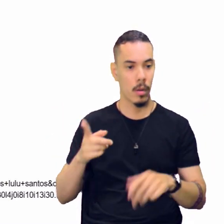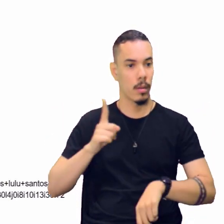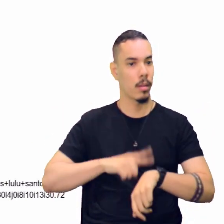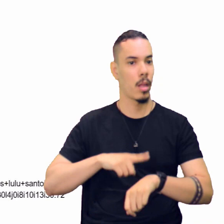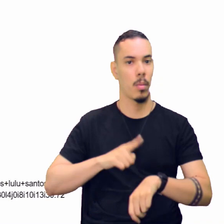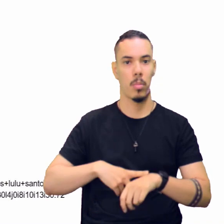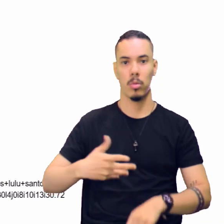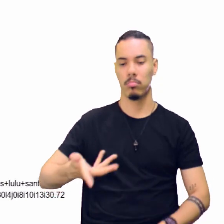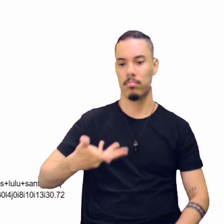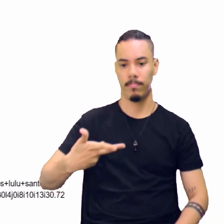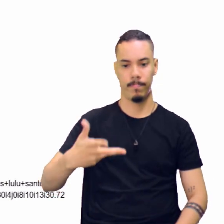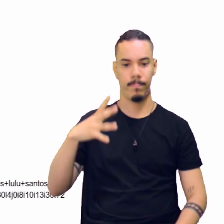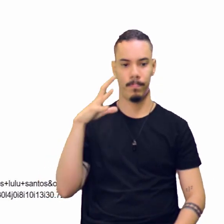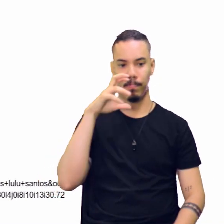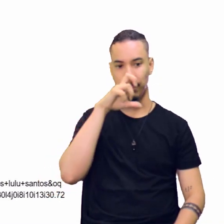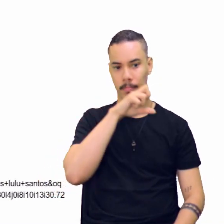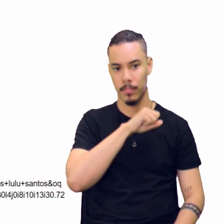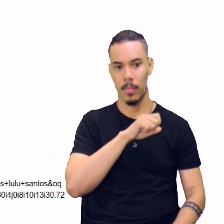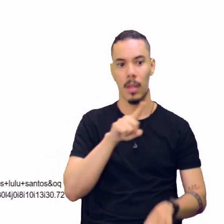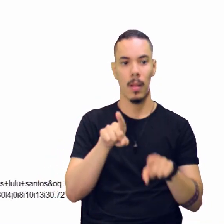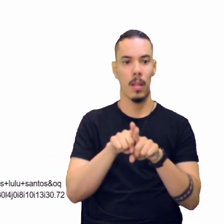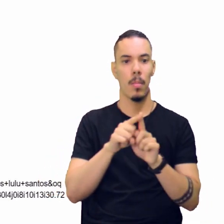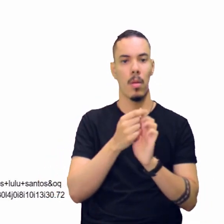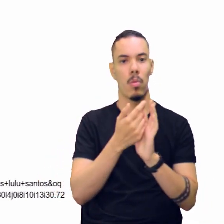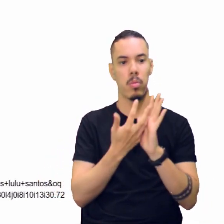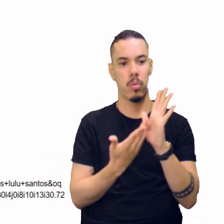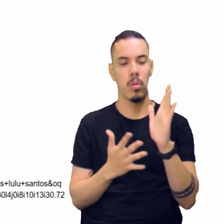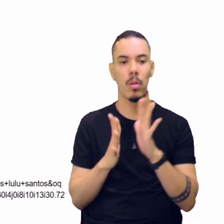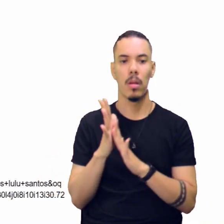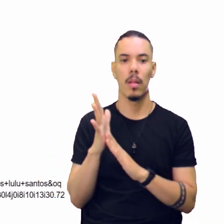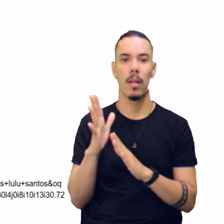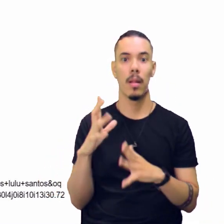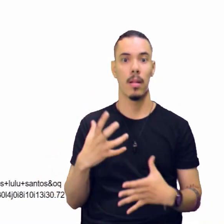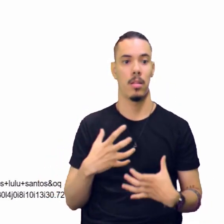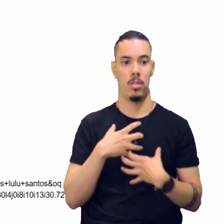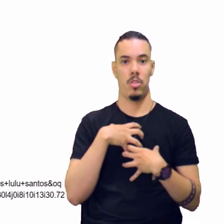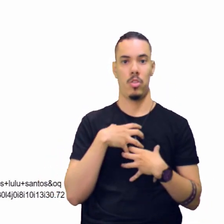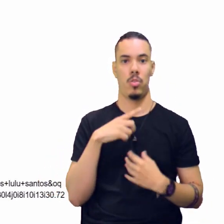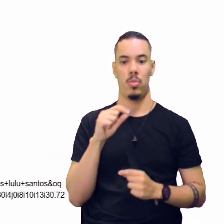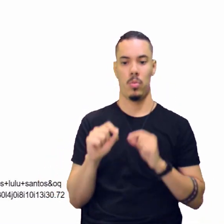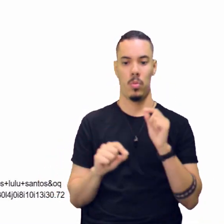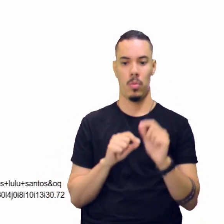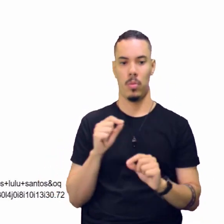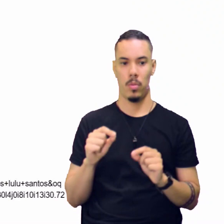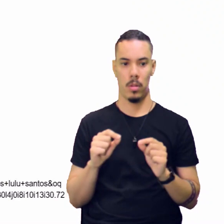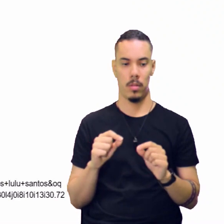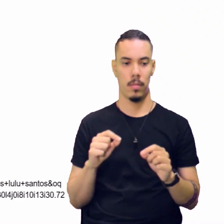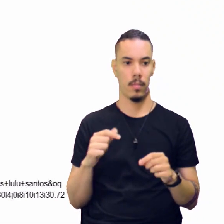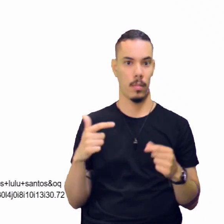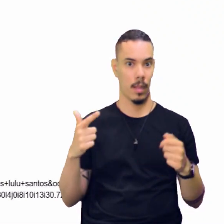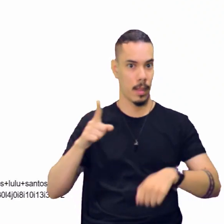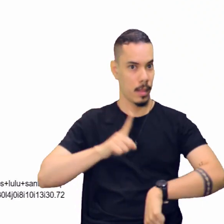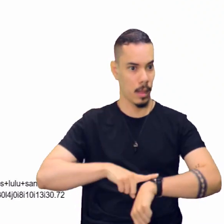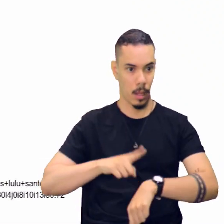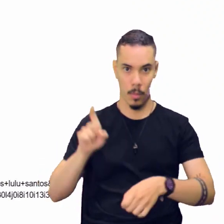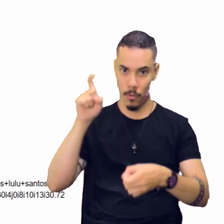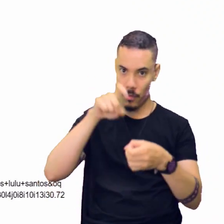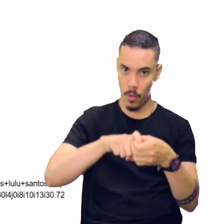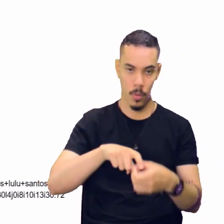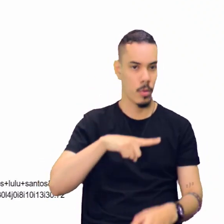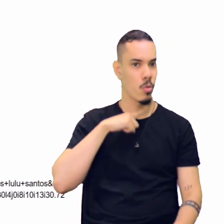voa, amor, escorre pelas mãos, mesmo sem se sentir. Não há tempo que volte,